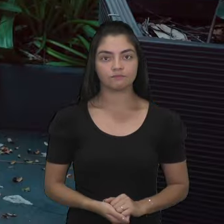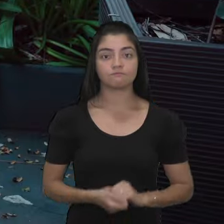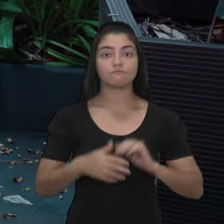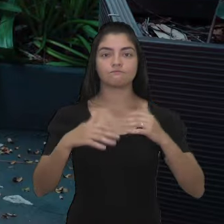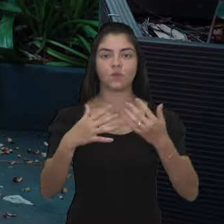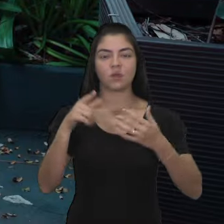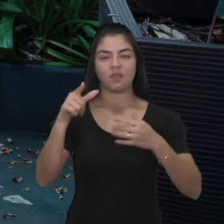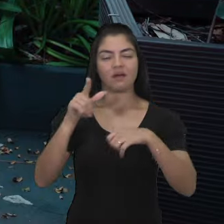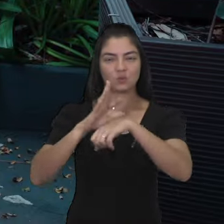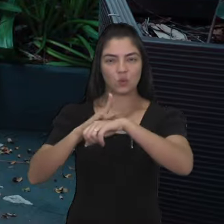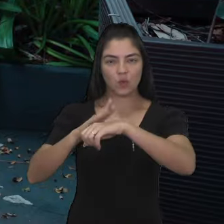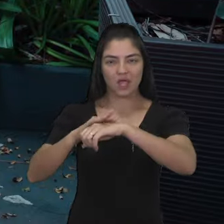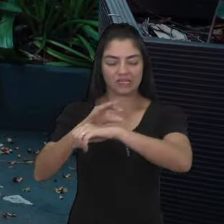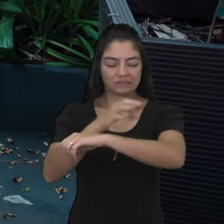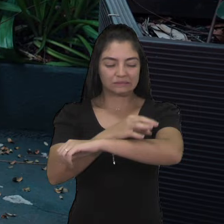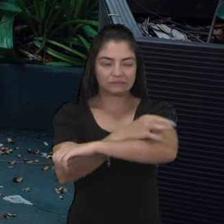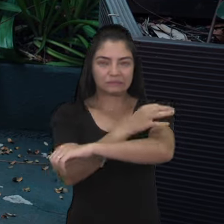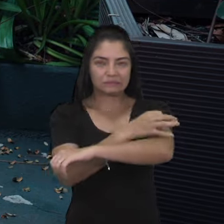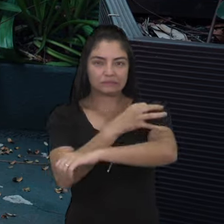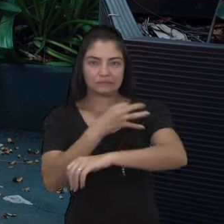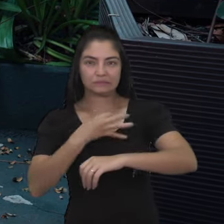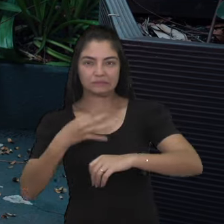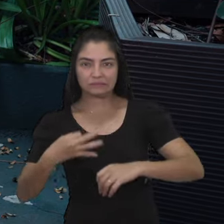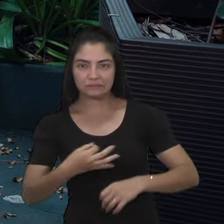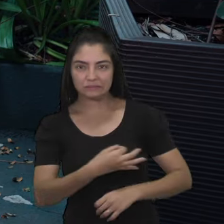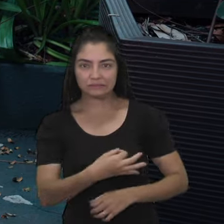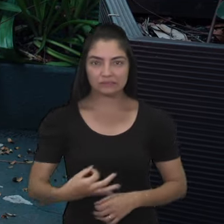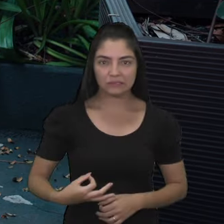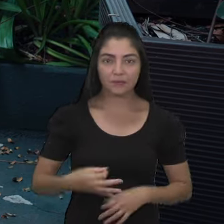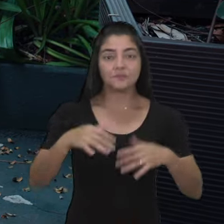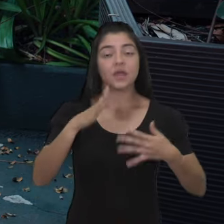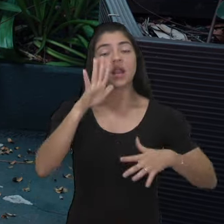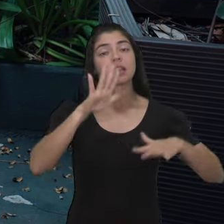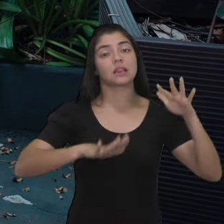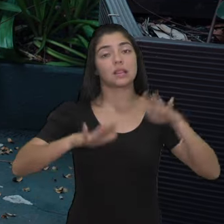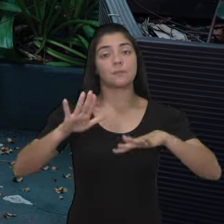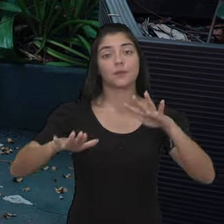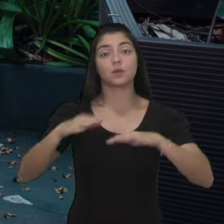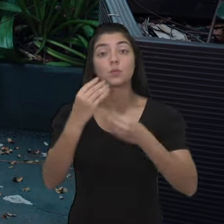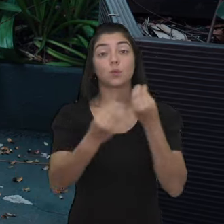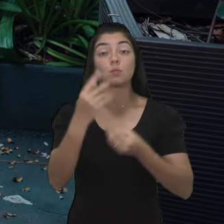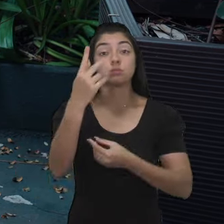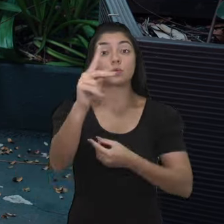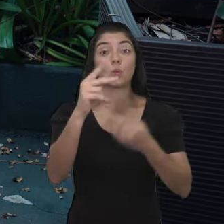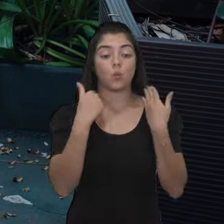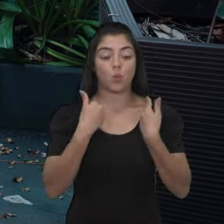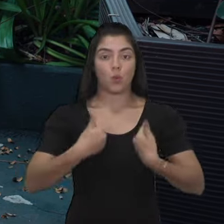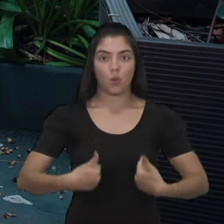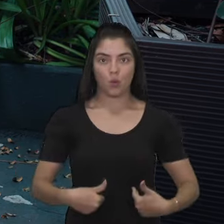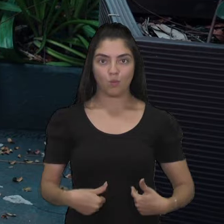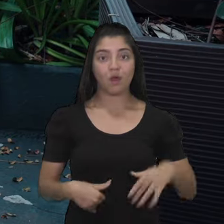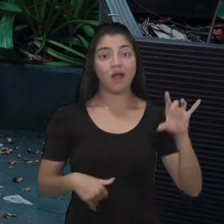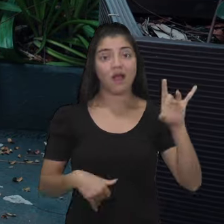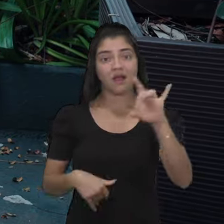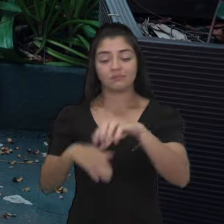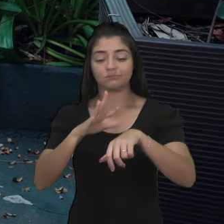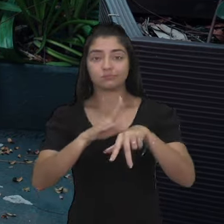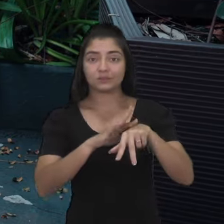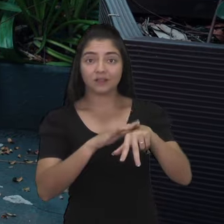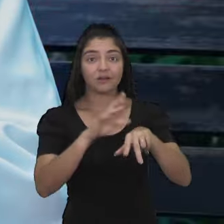A incidência da hanseníase, o acometimento pela hanseníase, ela depende muito do sistema imunológico específico de